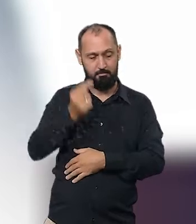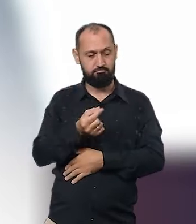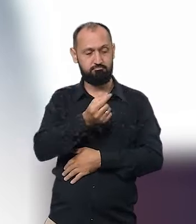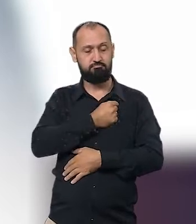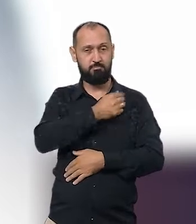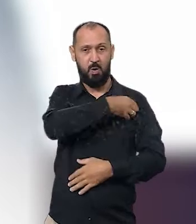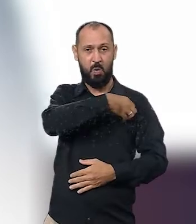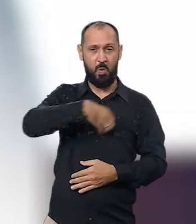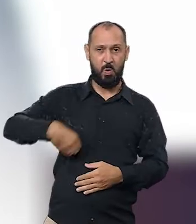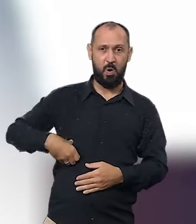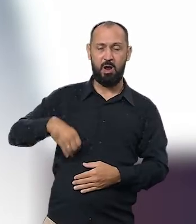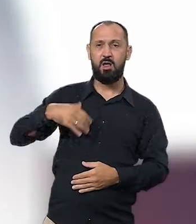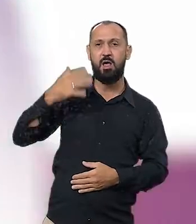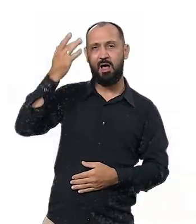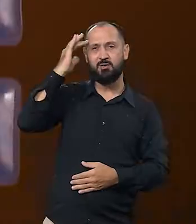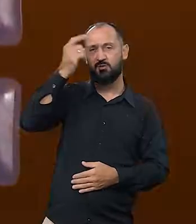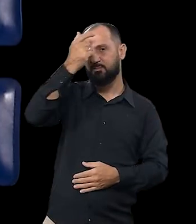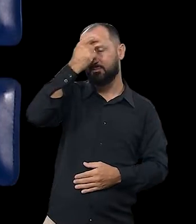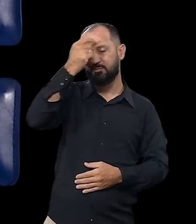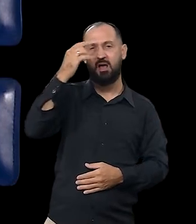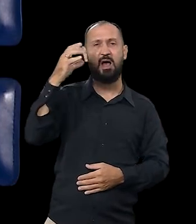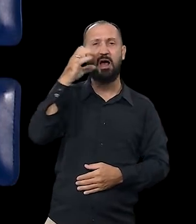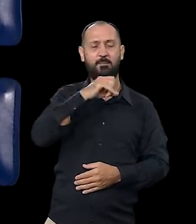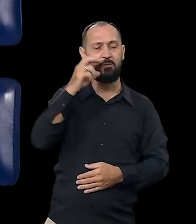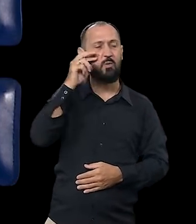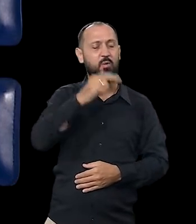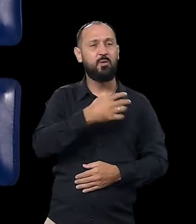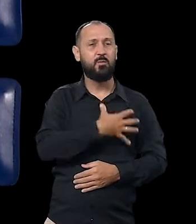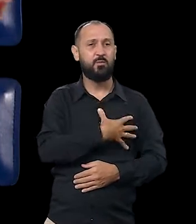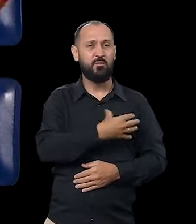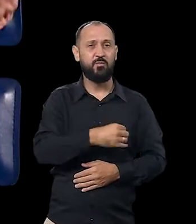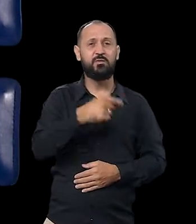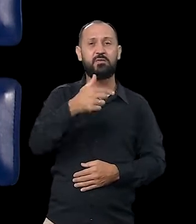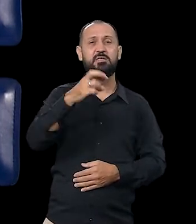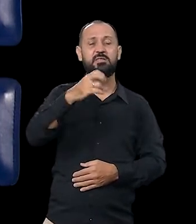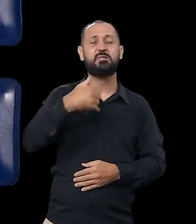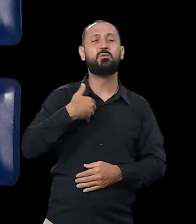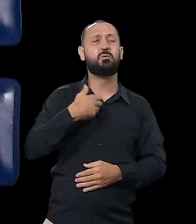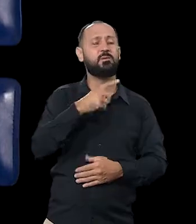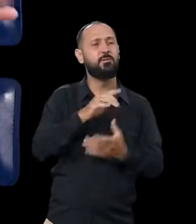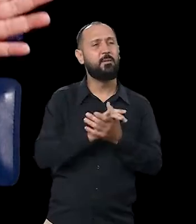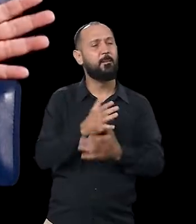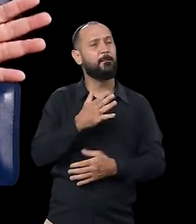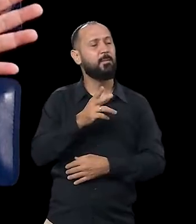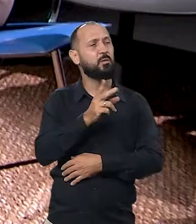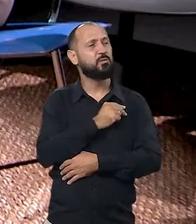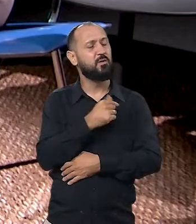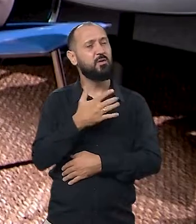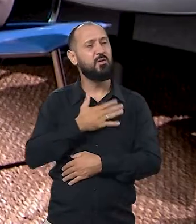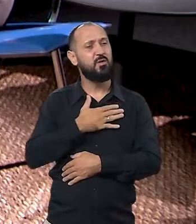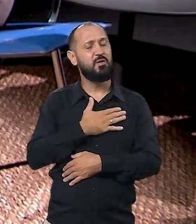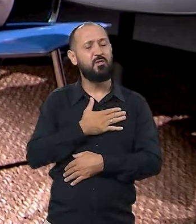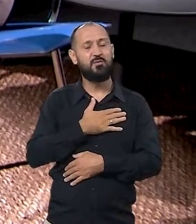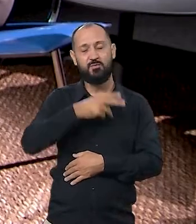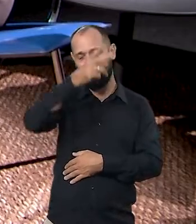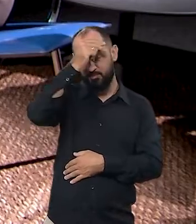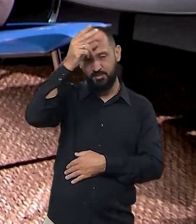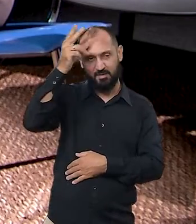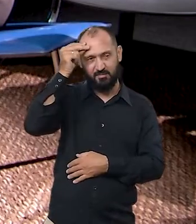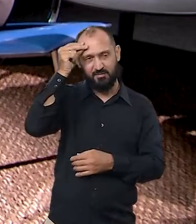eu acho que eu amadureci muito cedo, porque eu olho para o meu filho hoje com 25 anos e eu fico pensando, meu Deus, eu fui prefeito com 23. Ele é um